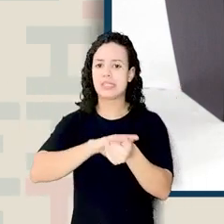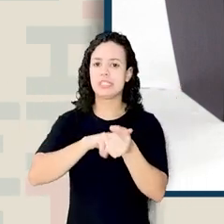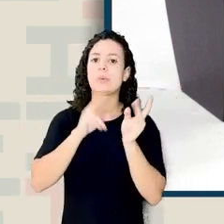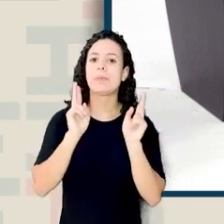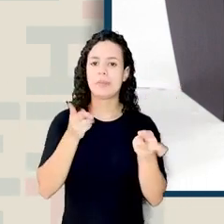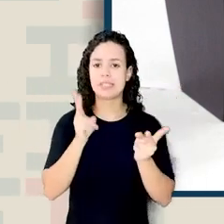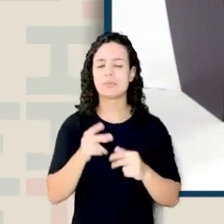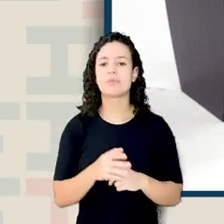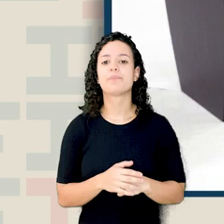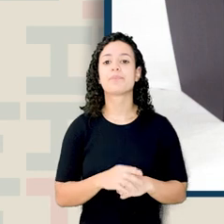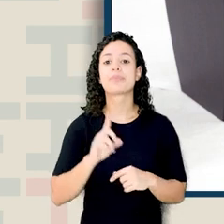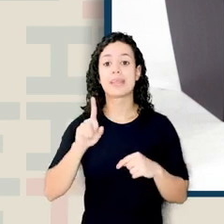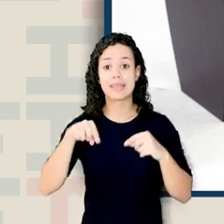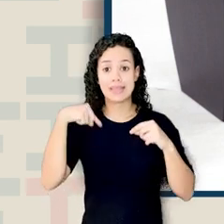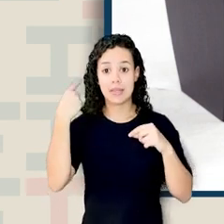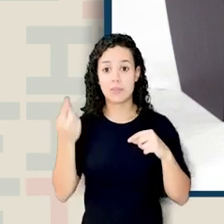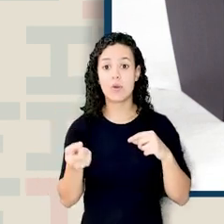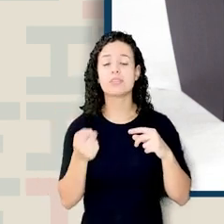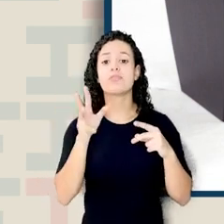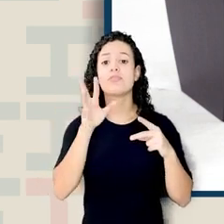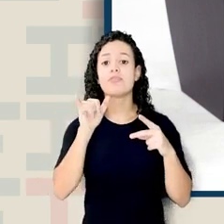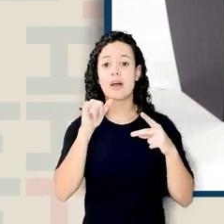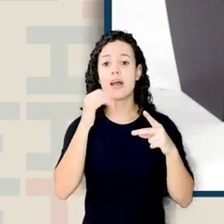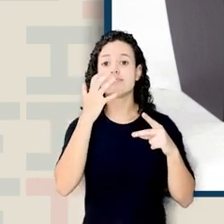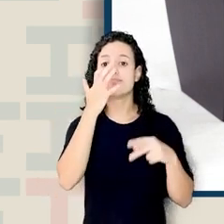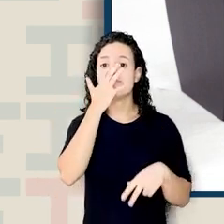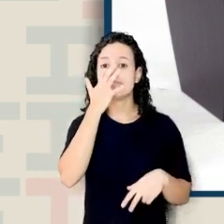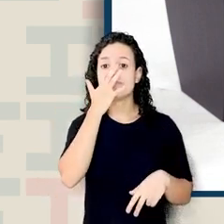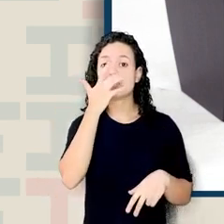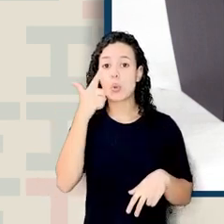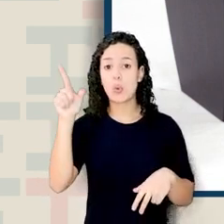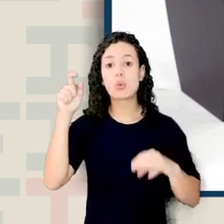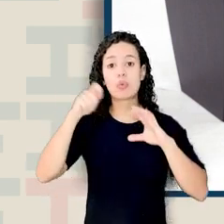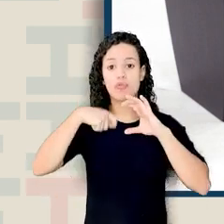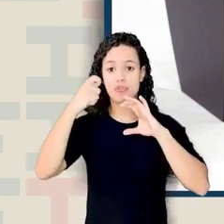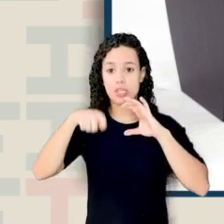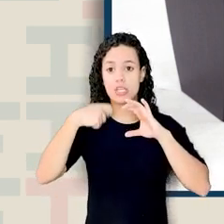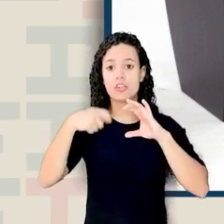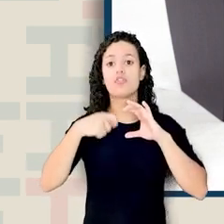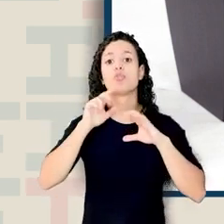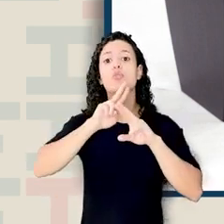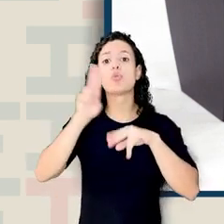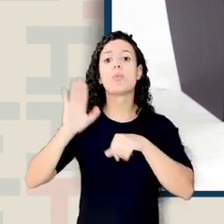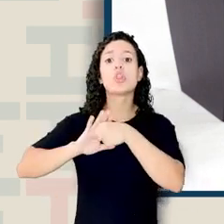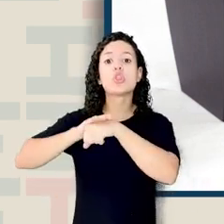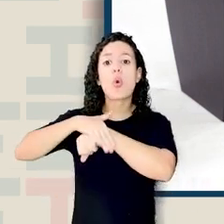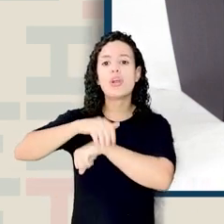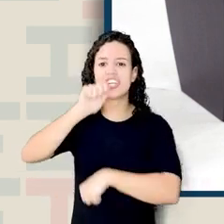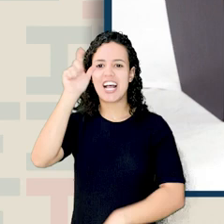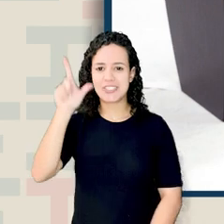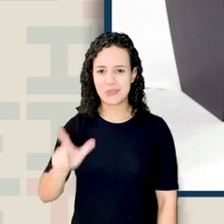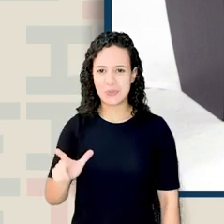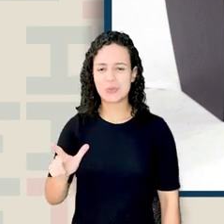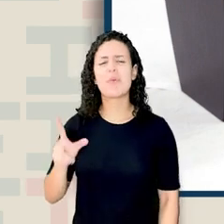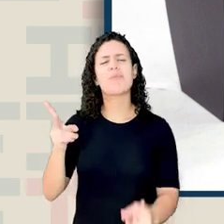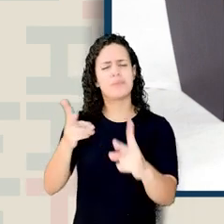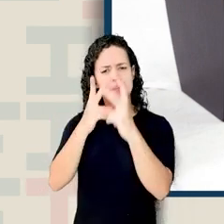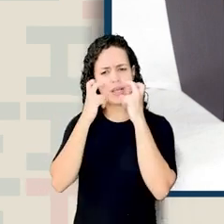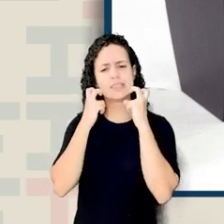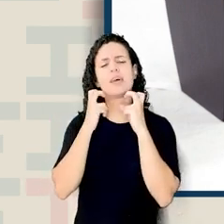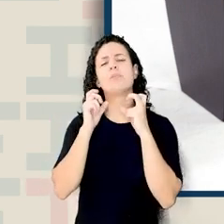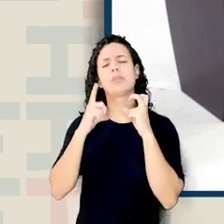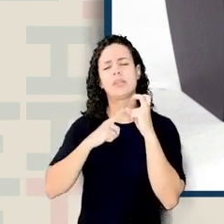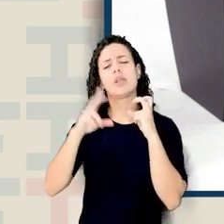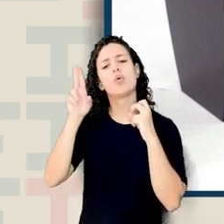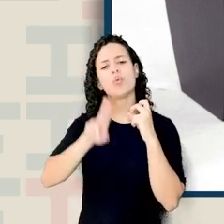rítmica. Depois, nós vamos escutar uma outra loa, que é a Noite Azul, e aí nós vamos poder perceber